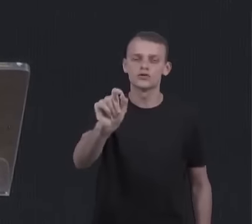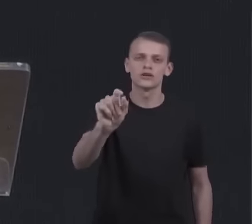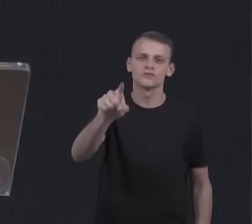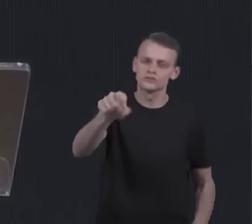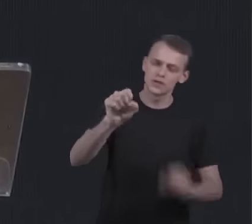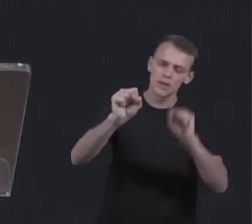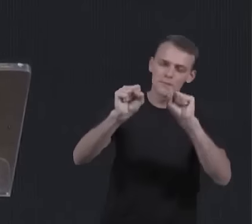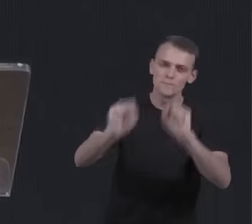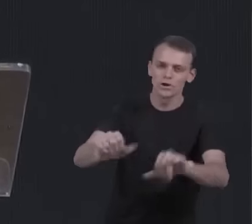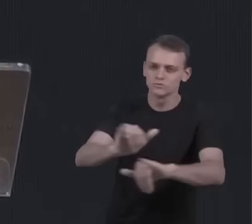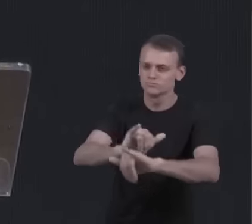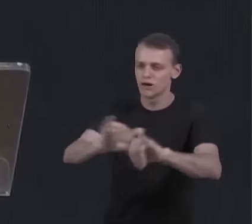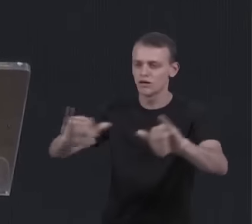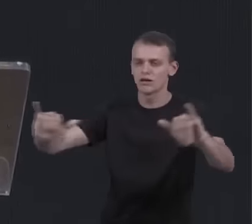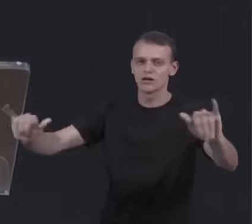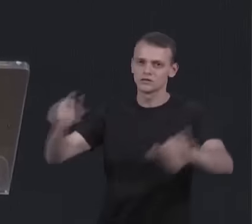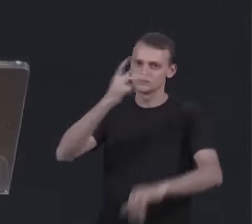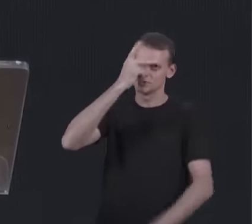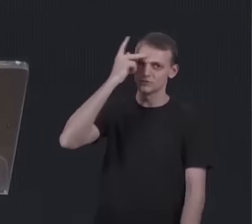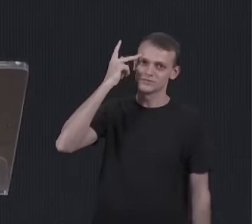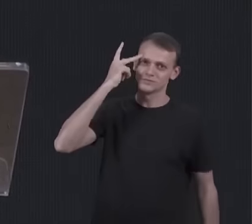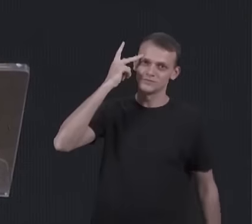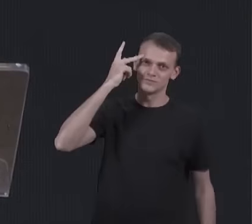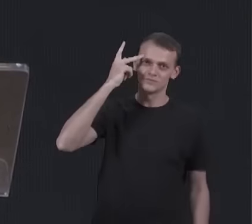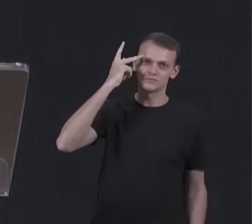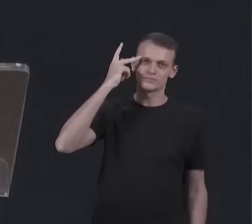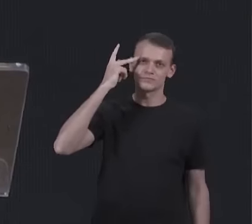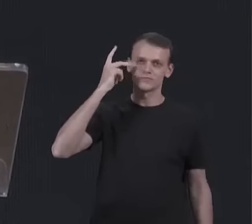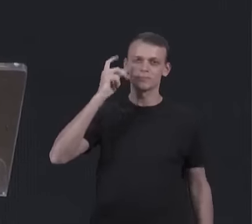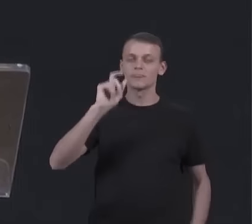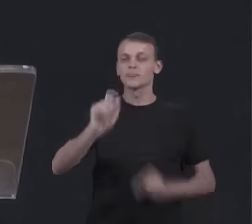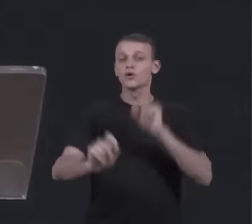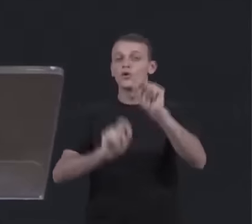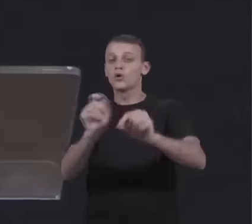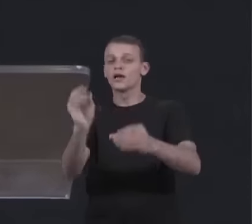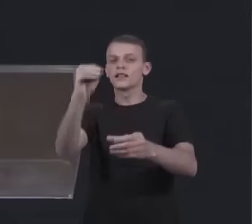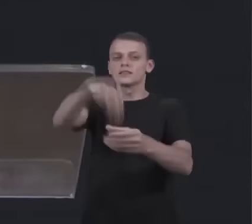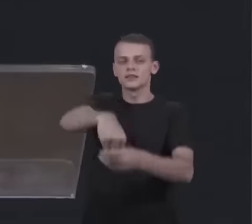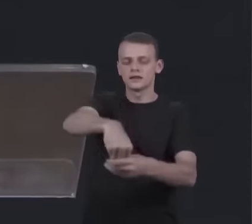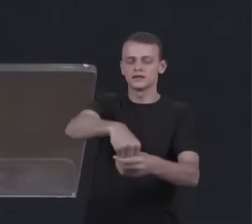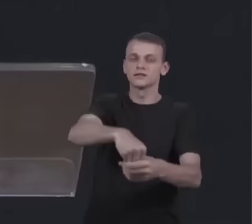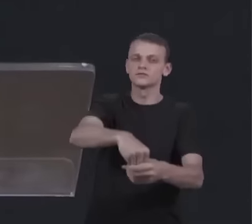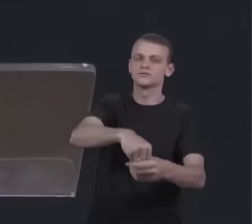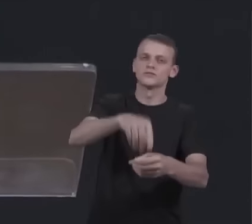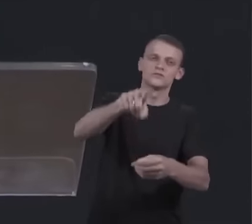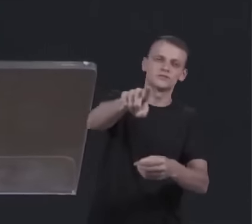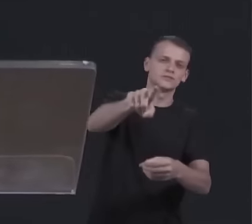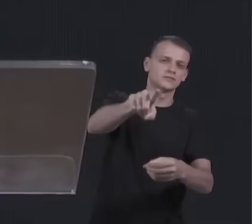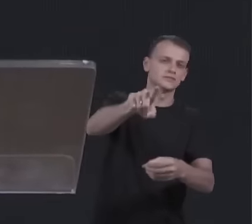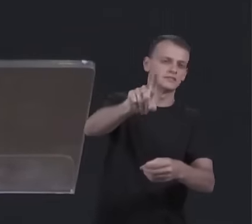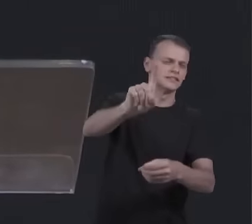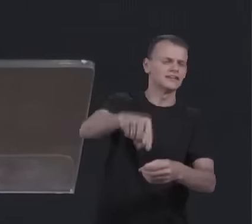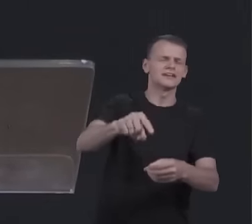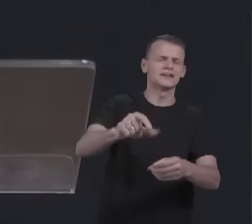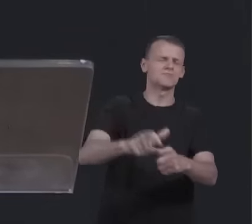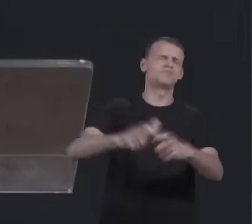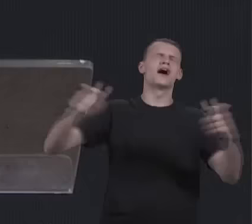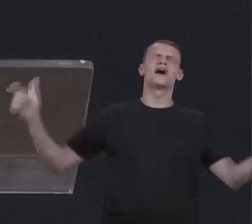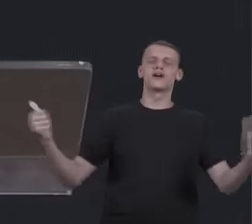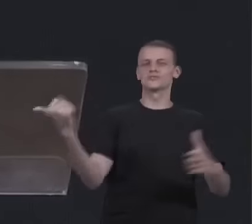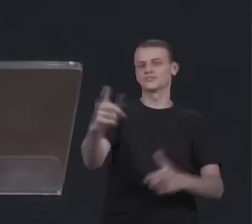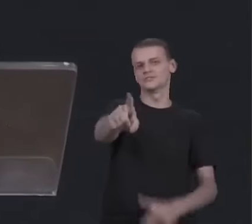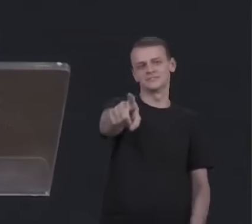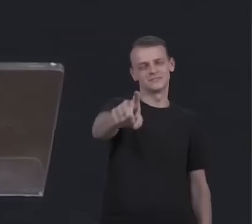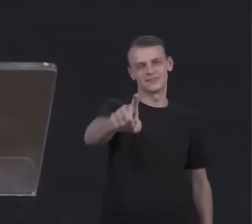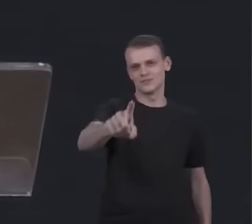pode influenciar a sua atmosfera. O que está dentro de você é maior do que você.